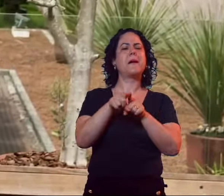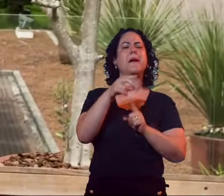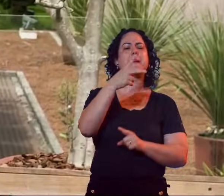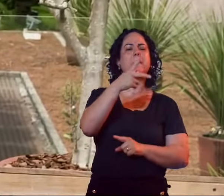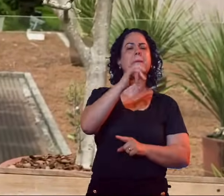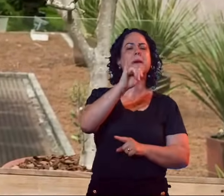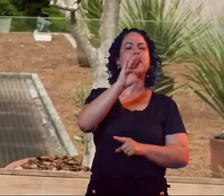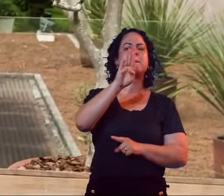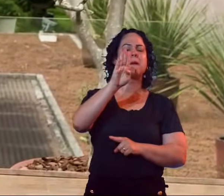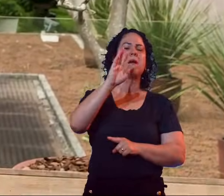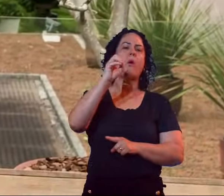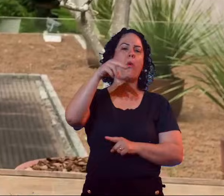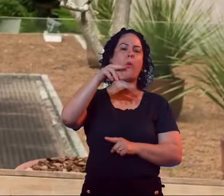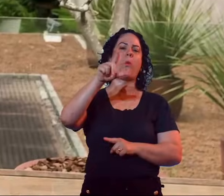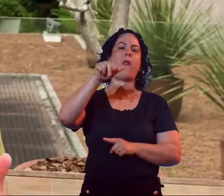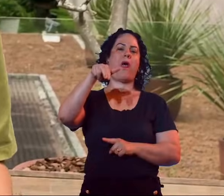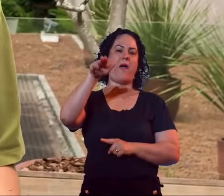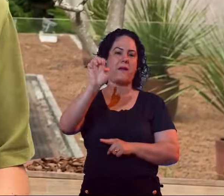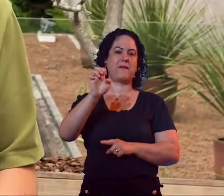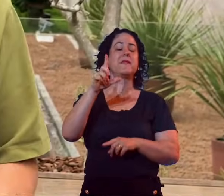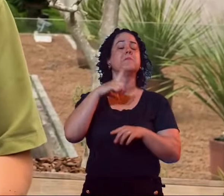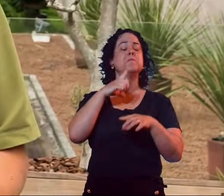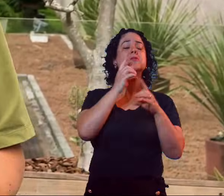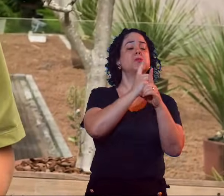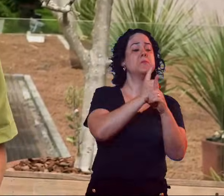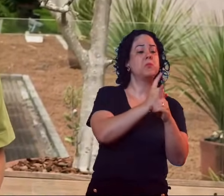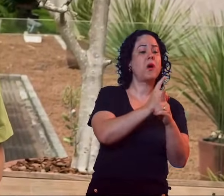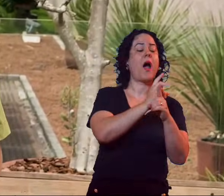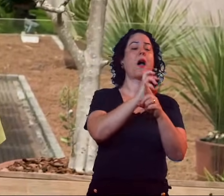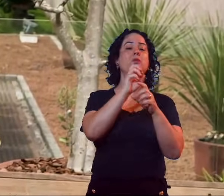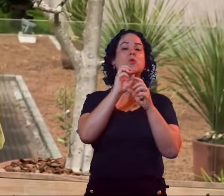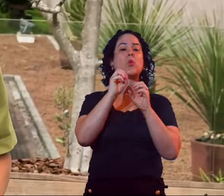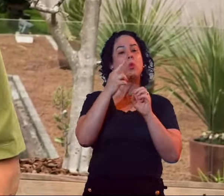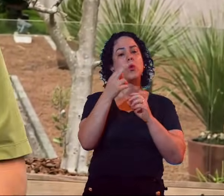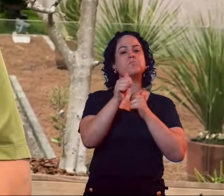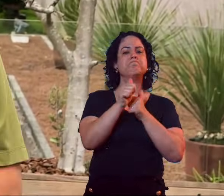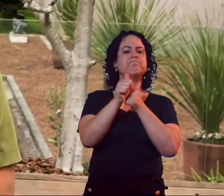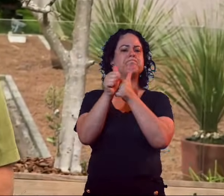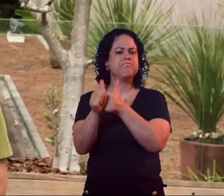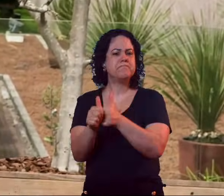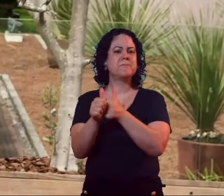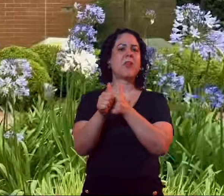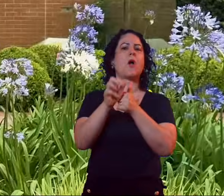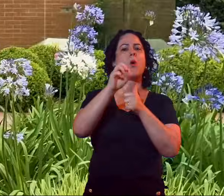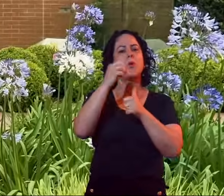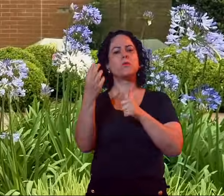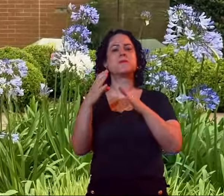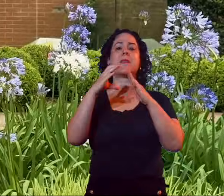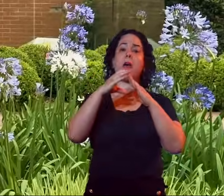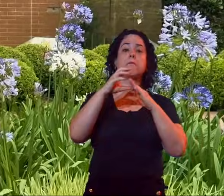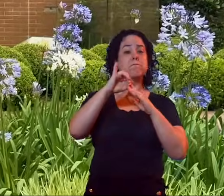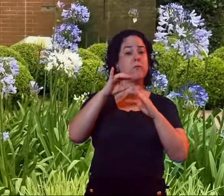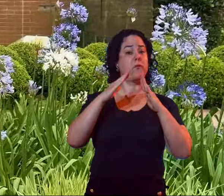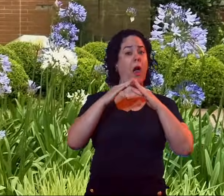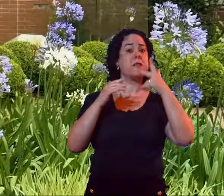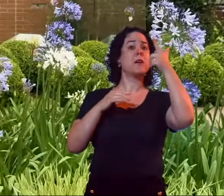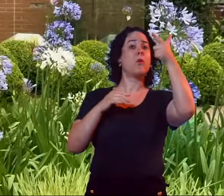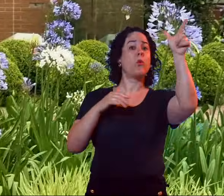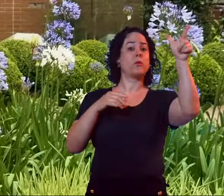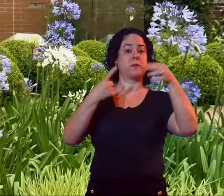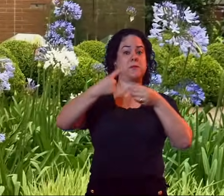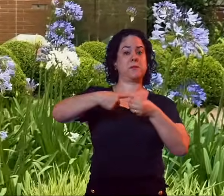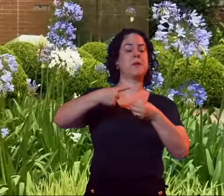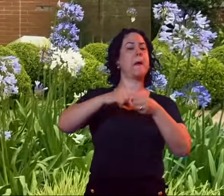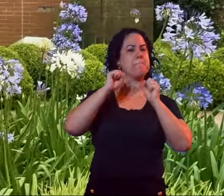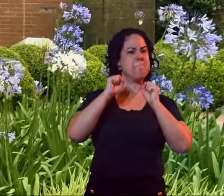que precisa de um discipulado, de um acompanhamento, de uma célula, mesmo morando longe de Curitiba. A gente vai ficando por aqui, mas que Deus possa